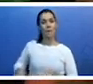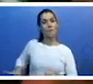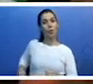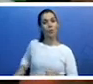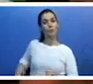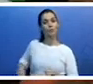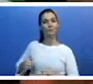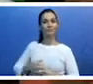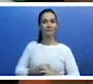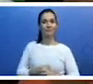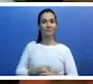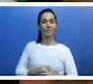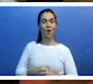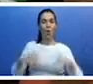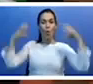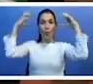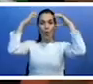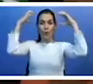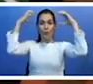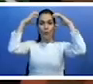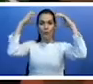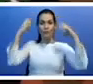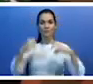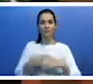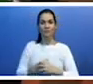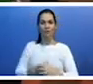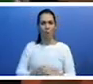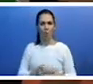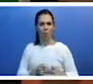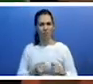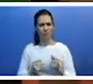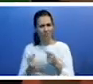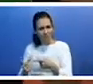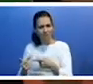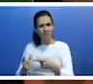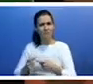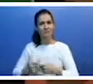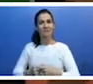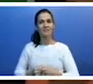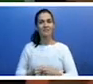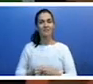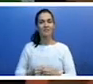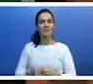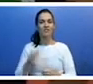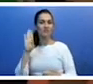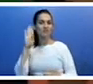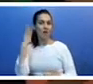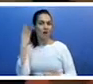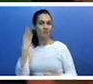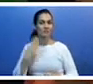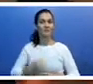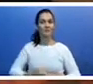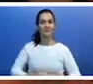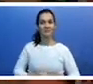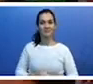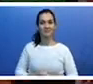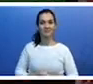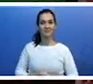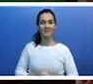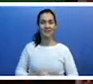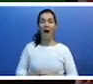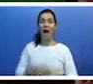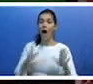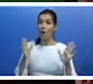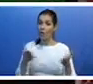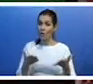Bolso, urso, ofensa e farsa. Agora com SS,